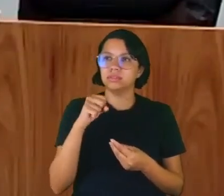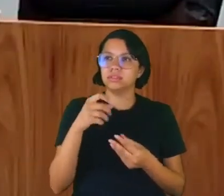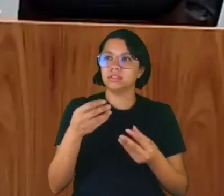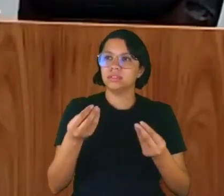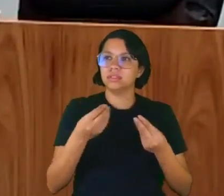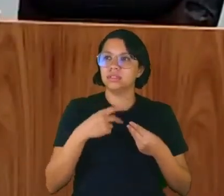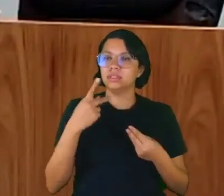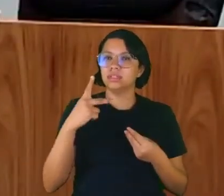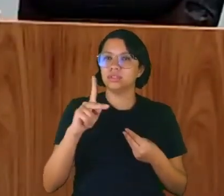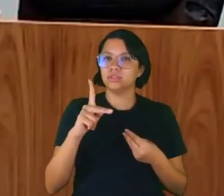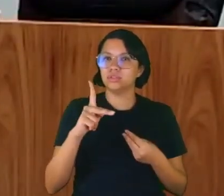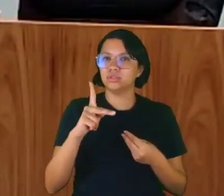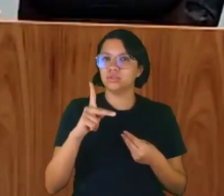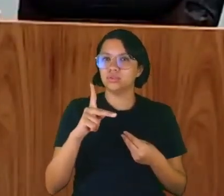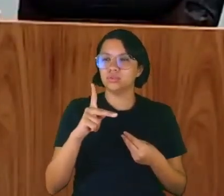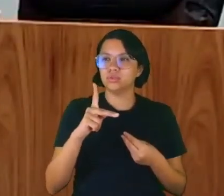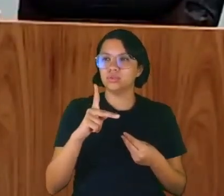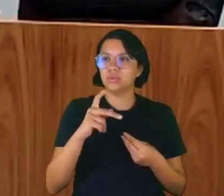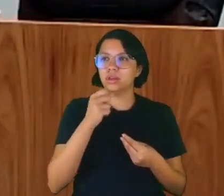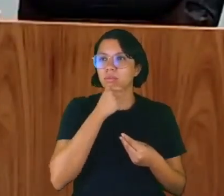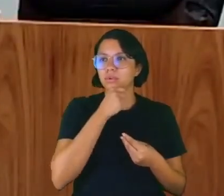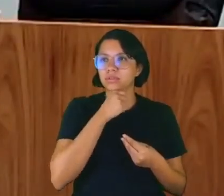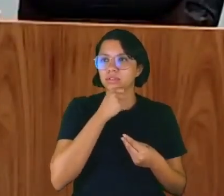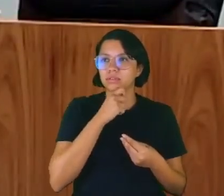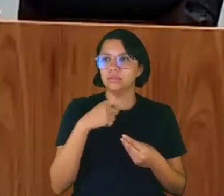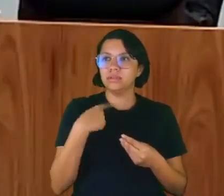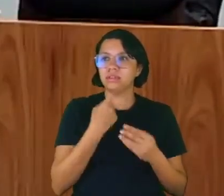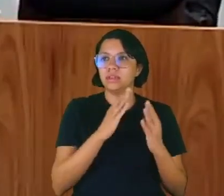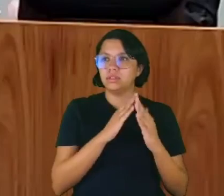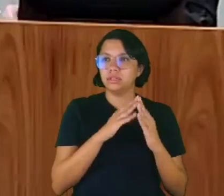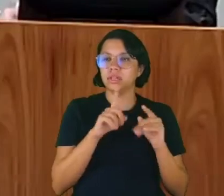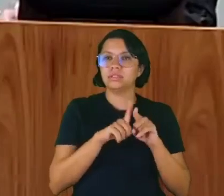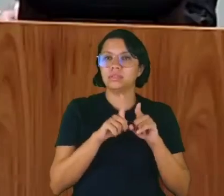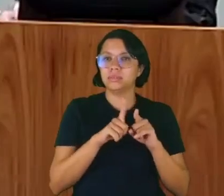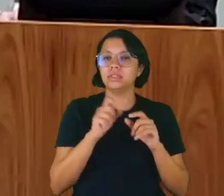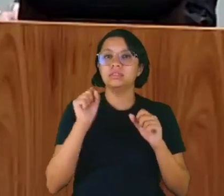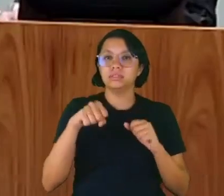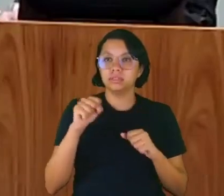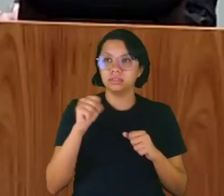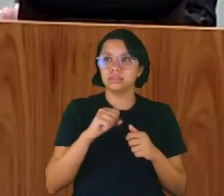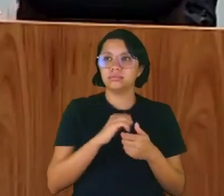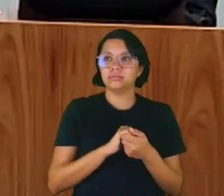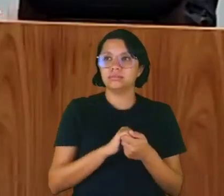sua aposentadoria também como funcionária da nossa casa. Ganho.